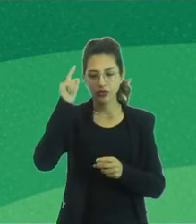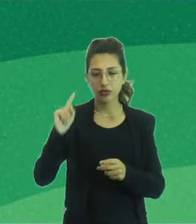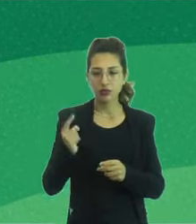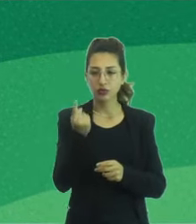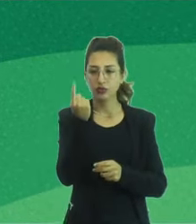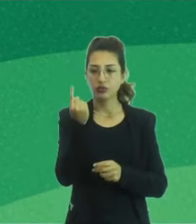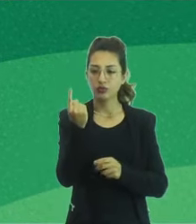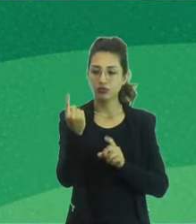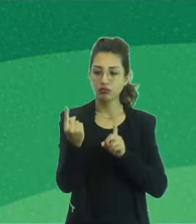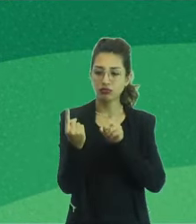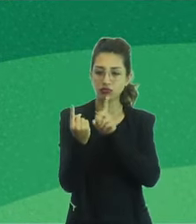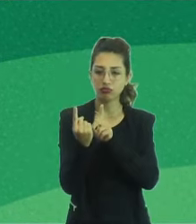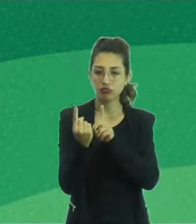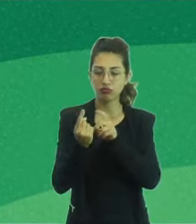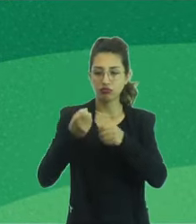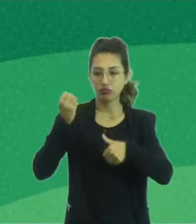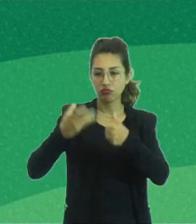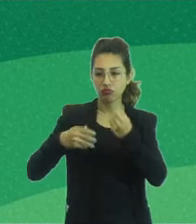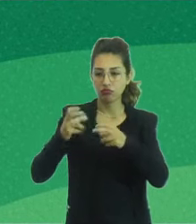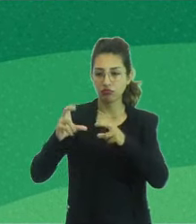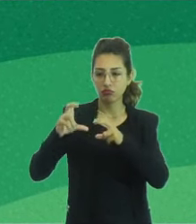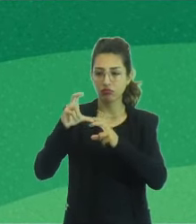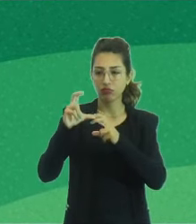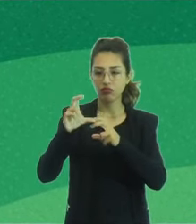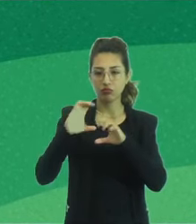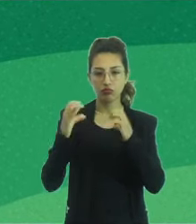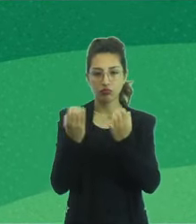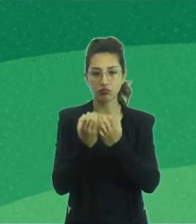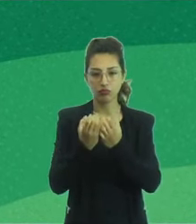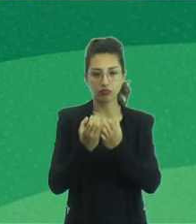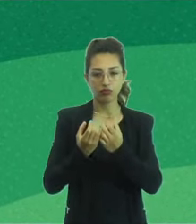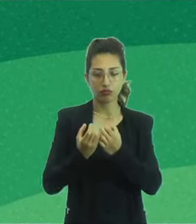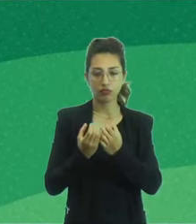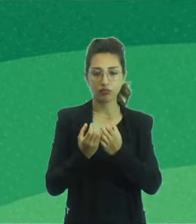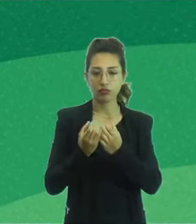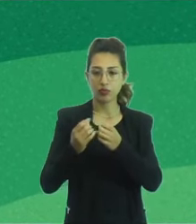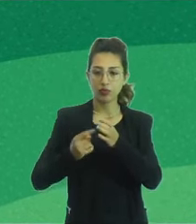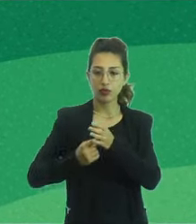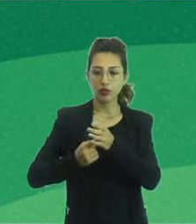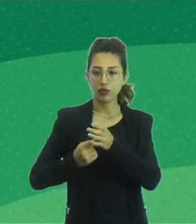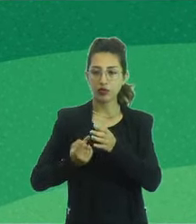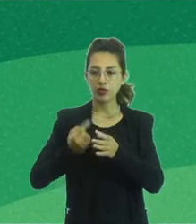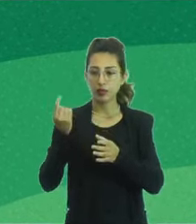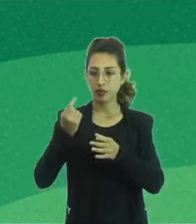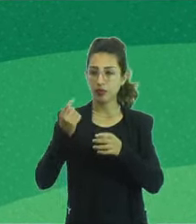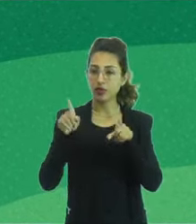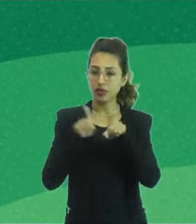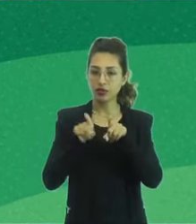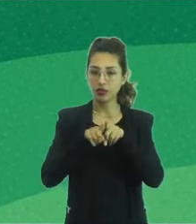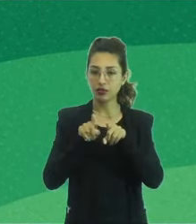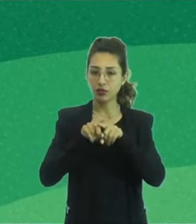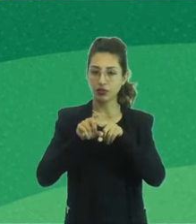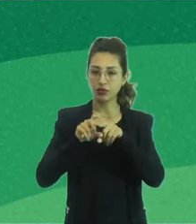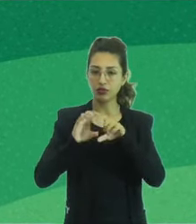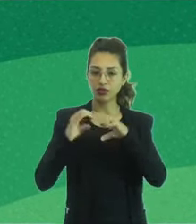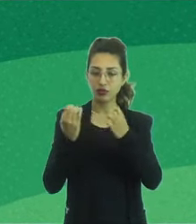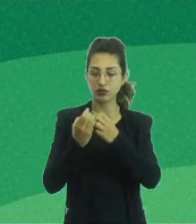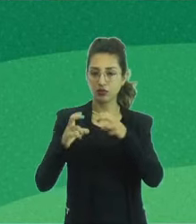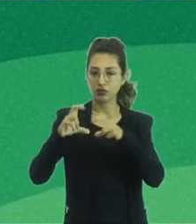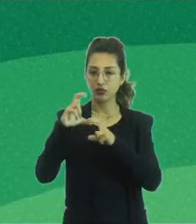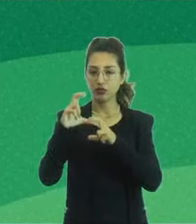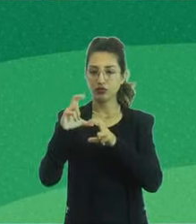eu converso é uma pessoa da comunidade Python e às vezes a primeira pessoa com quem eu converso também da comunidade Python